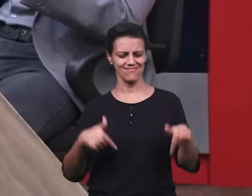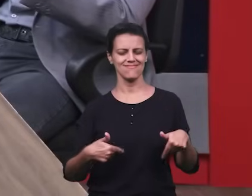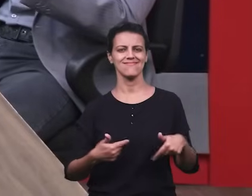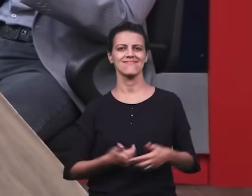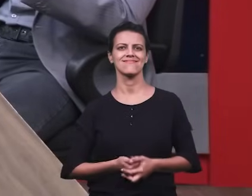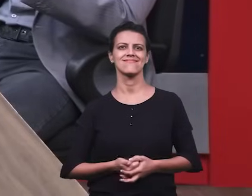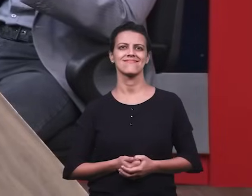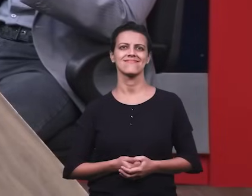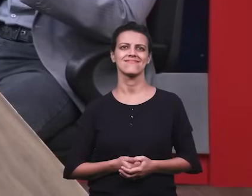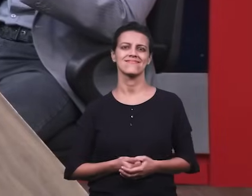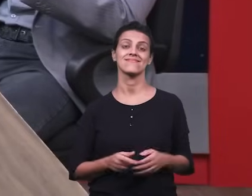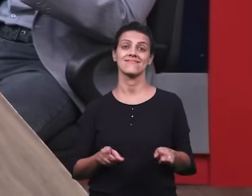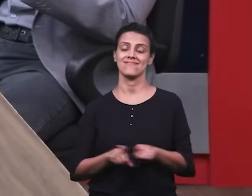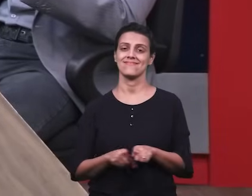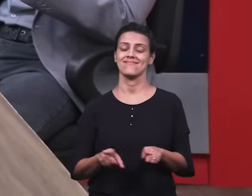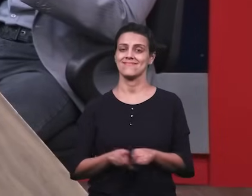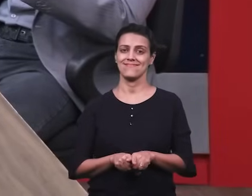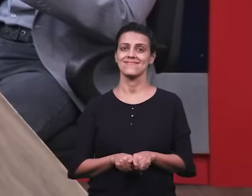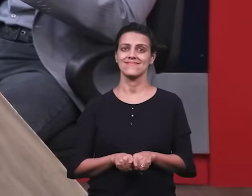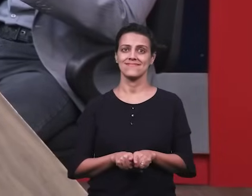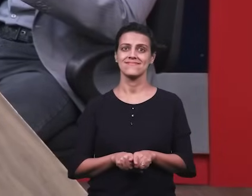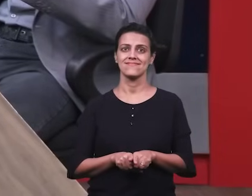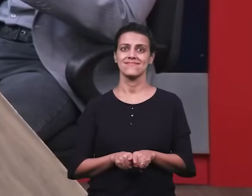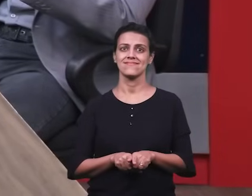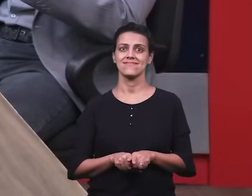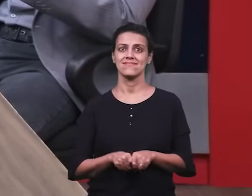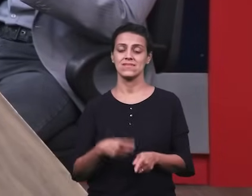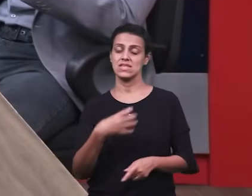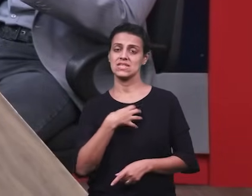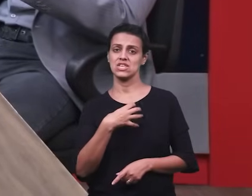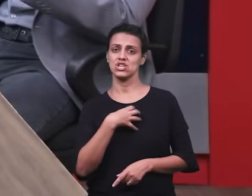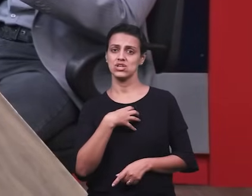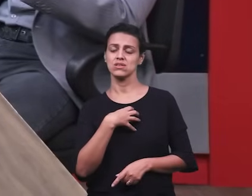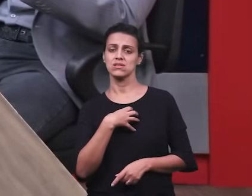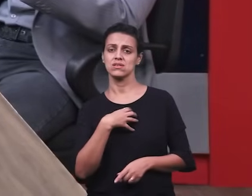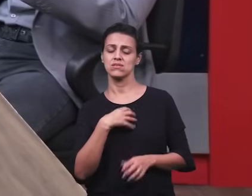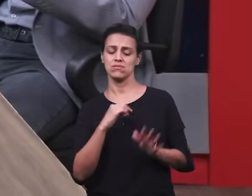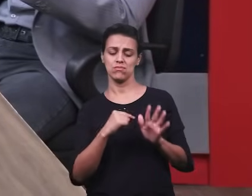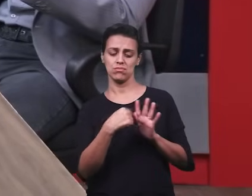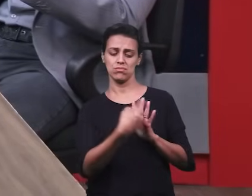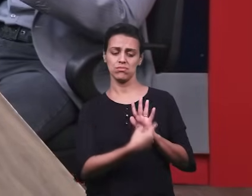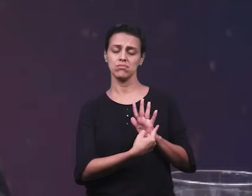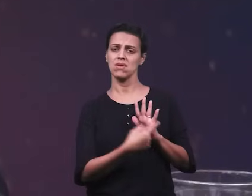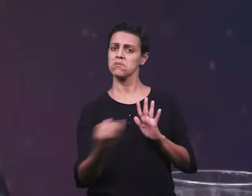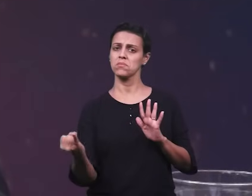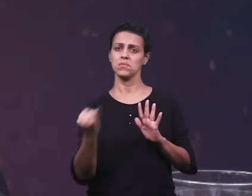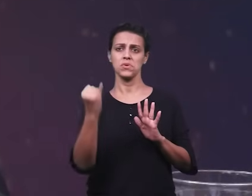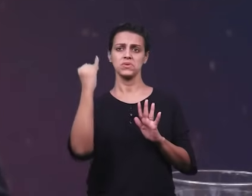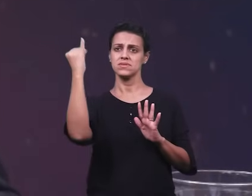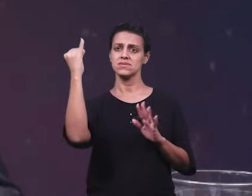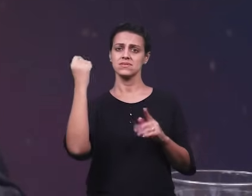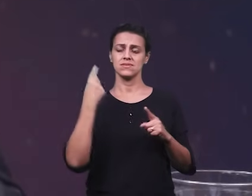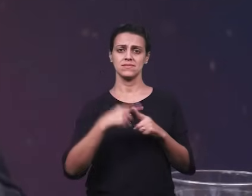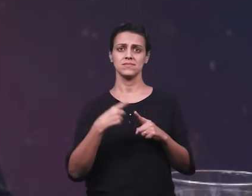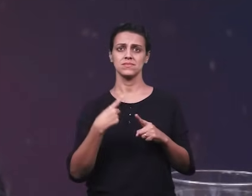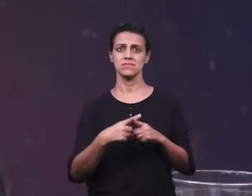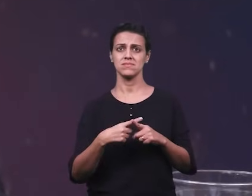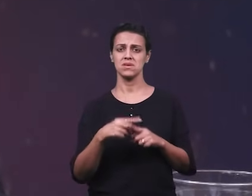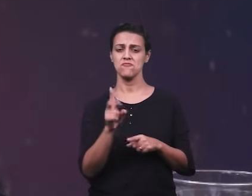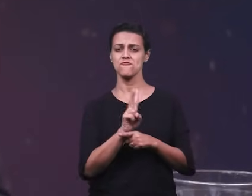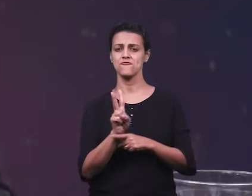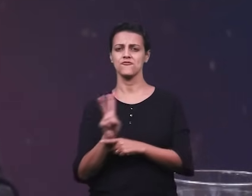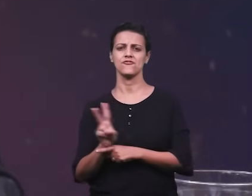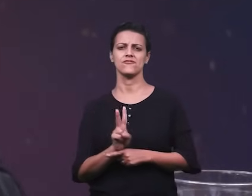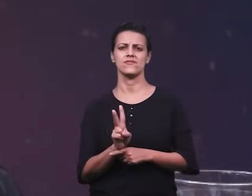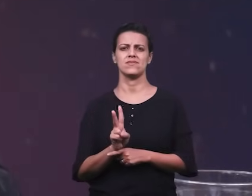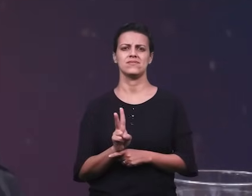nossas vidas. Né? E também os órgãos sensoriais, eles são importantíssimos para nós, porque eles nos dão